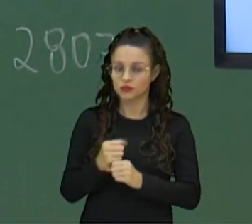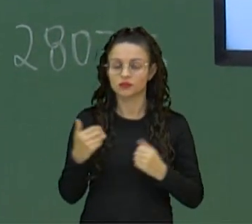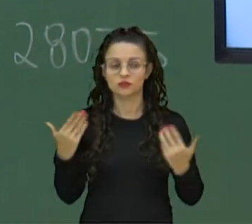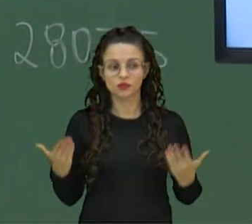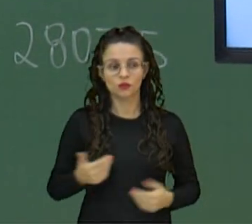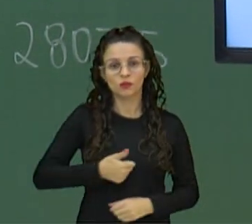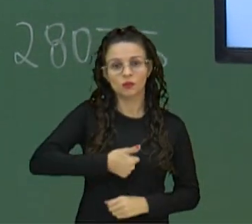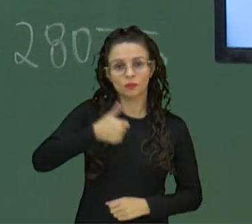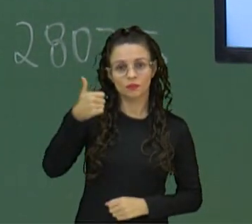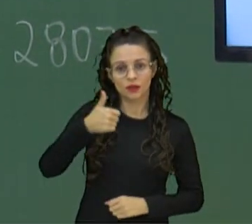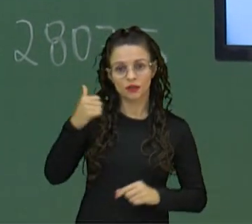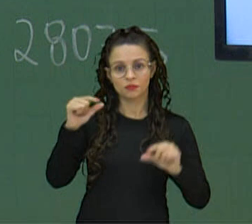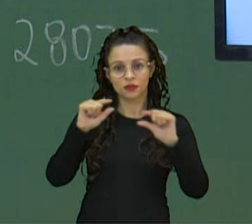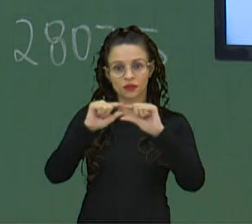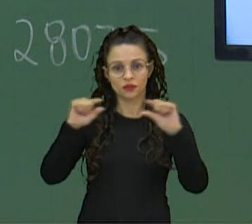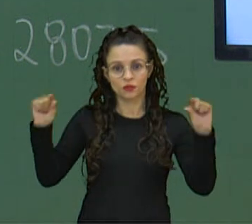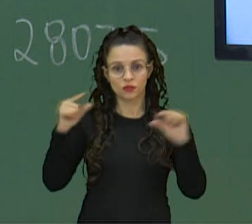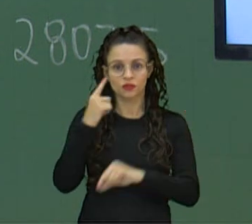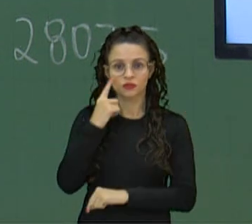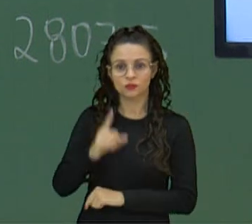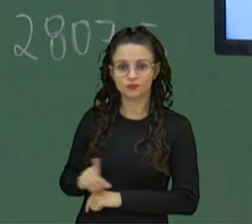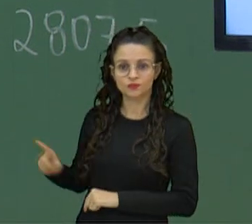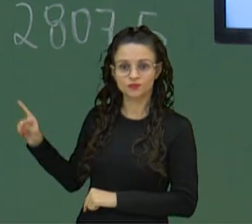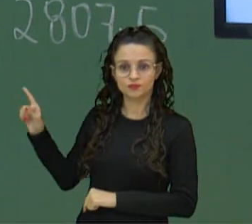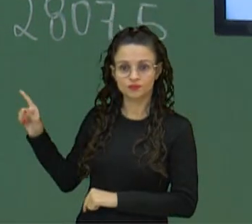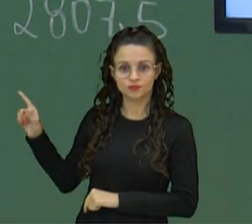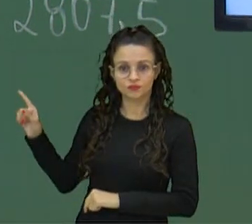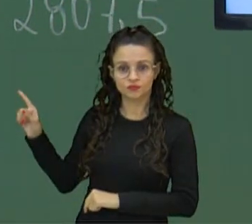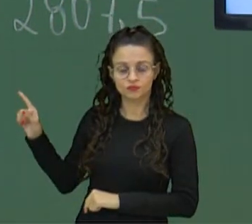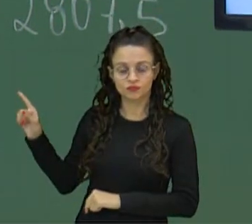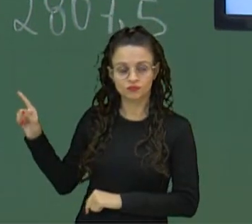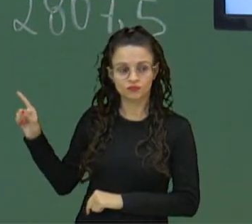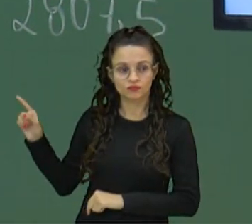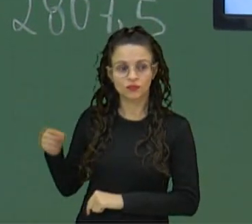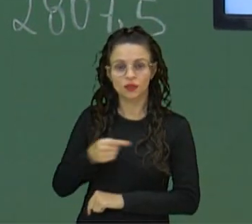a primeira equação lá vale menos